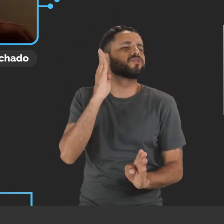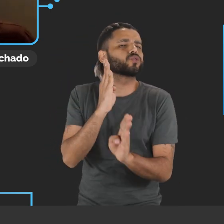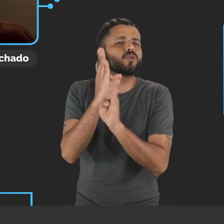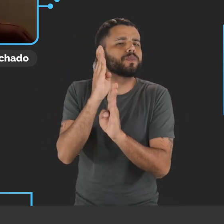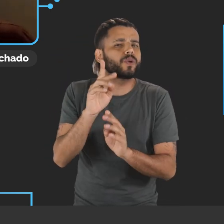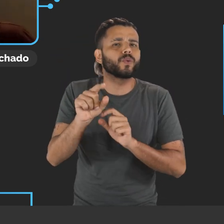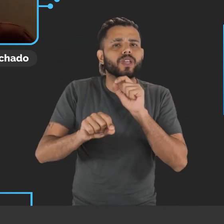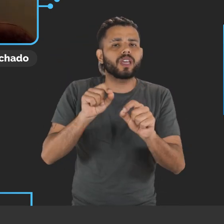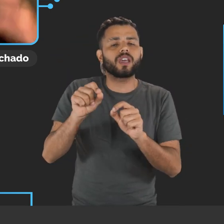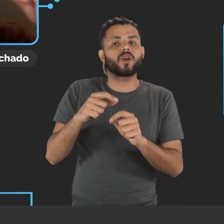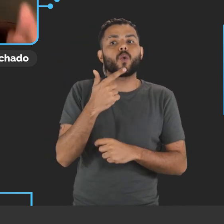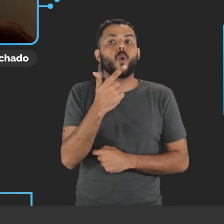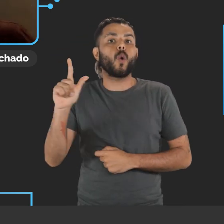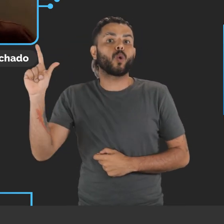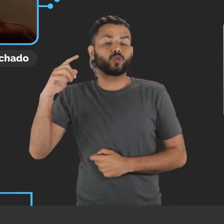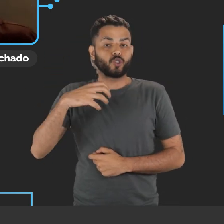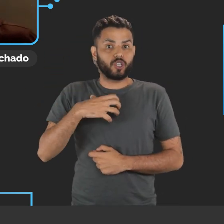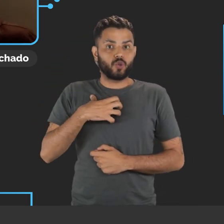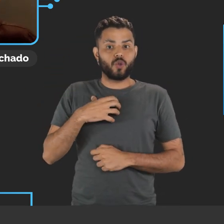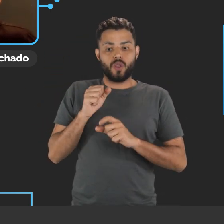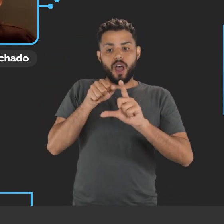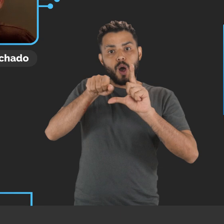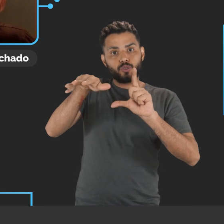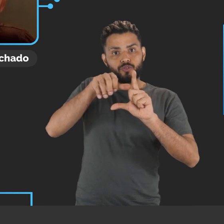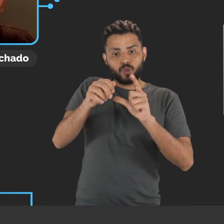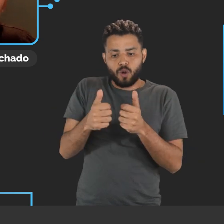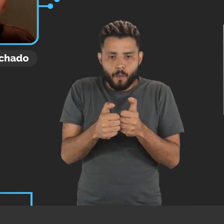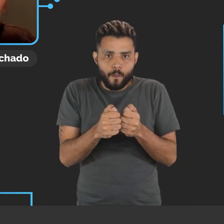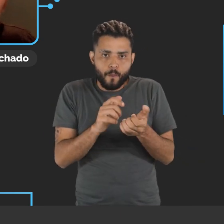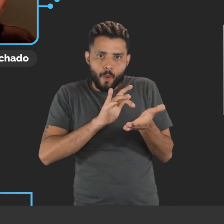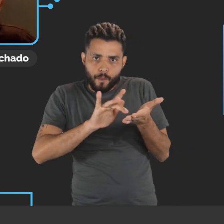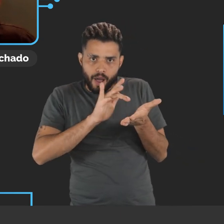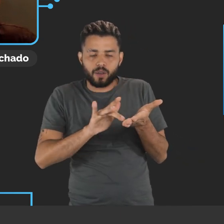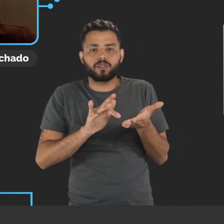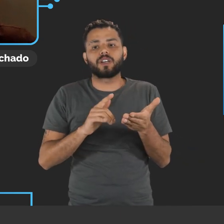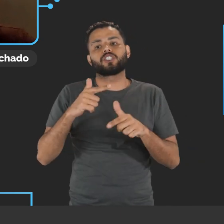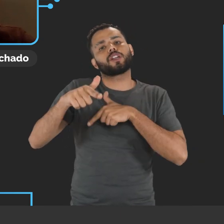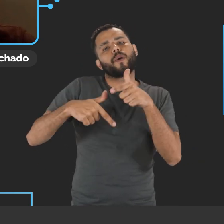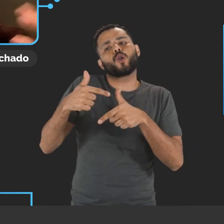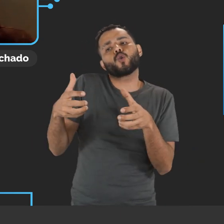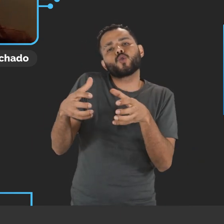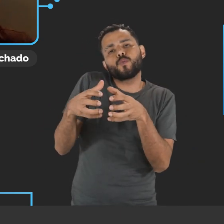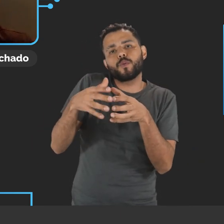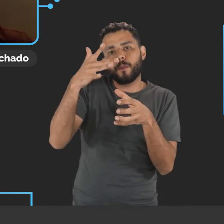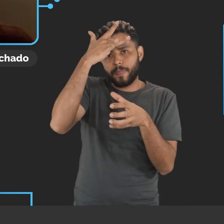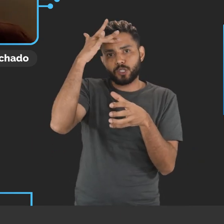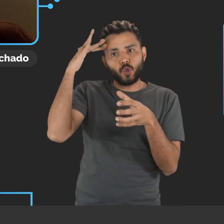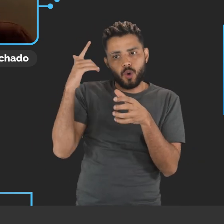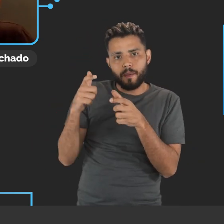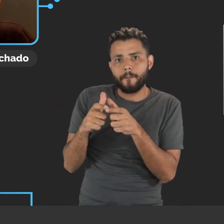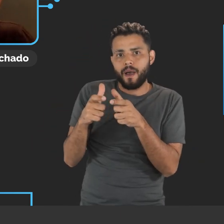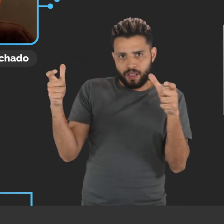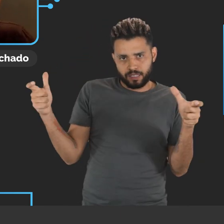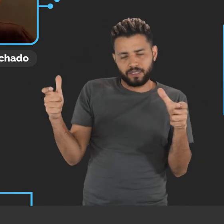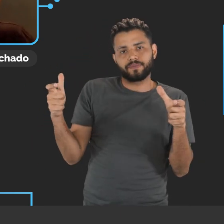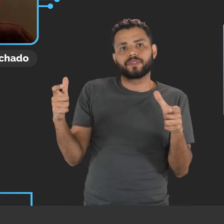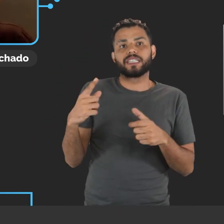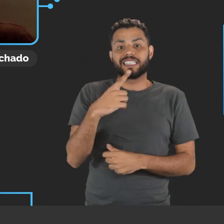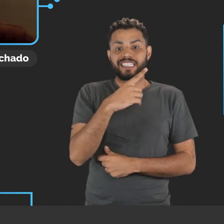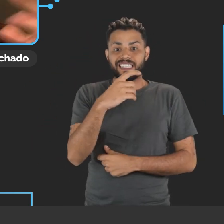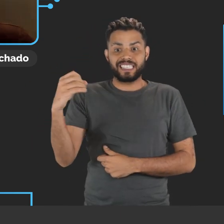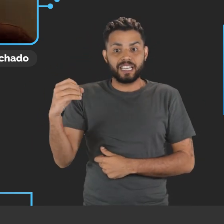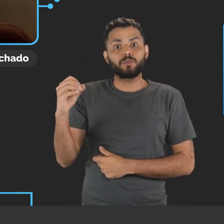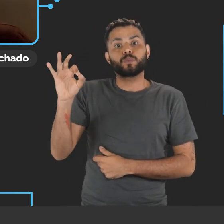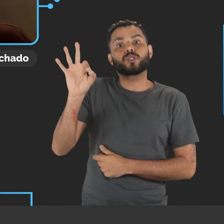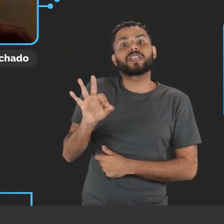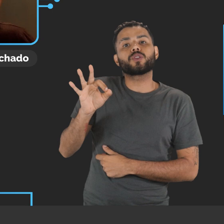outra vertente, um outro viés do audiovisual mobile, porque trabalhamos com grupos maiores,